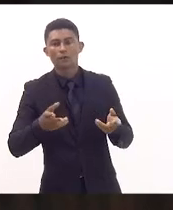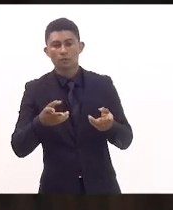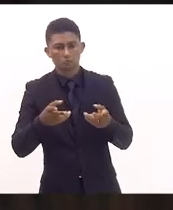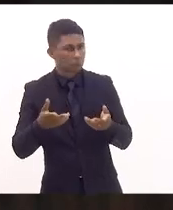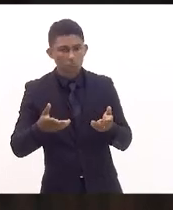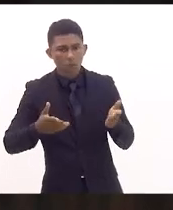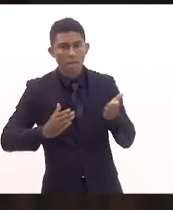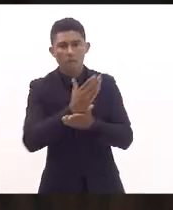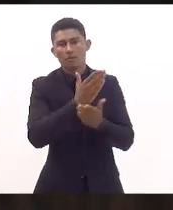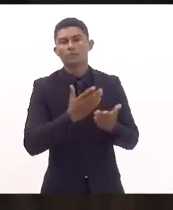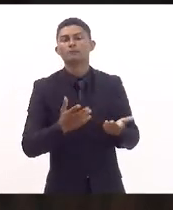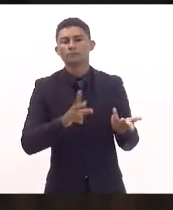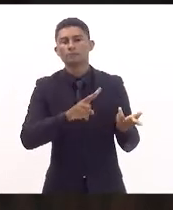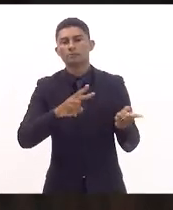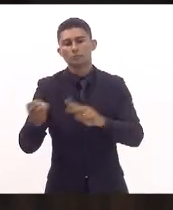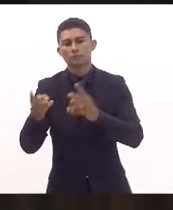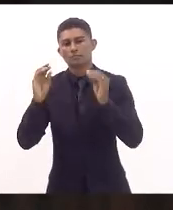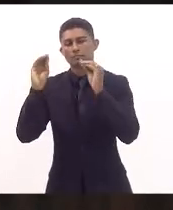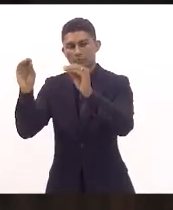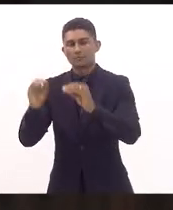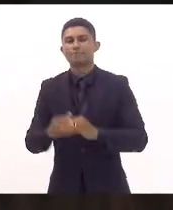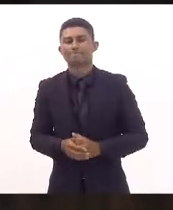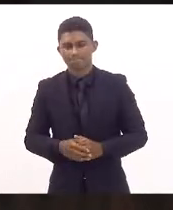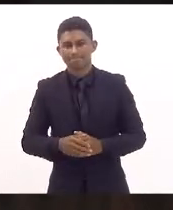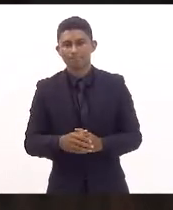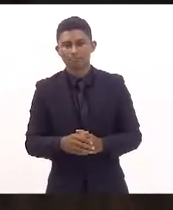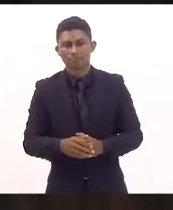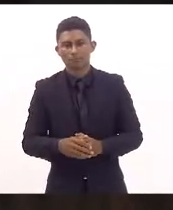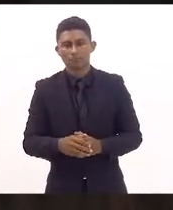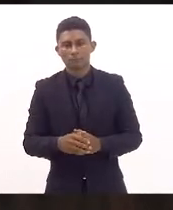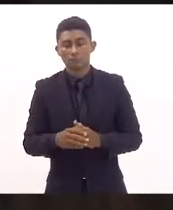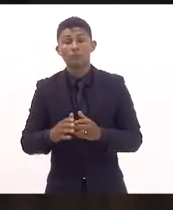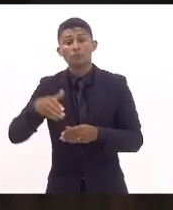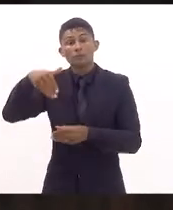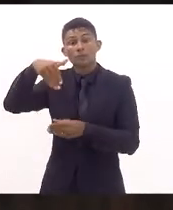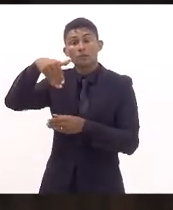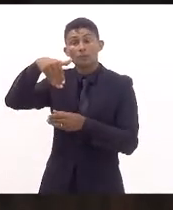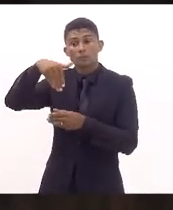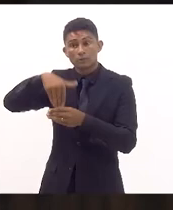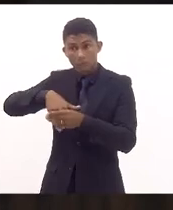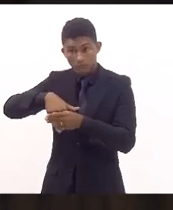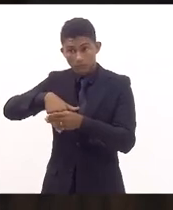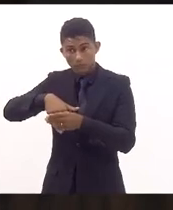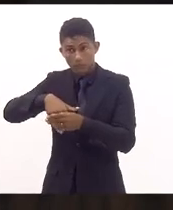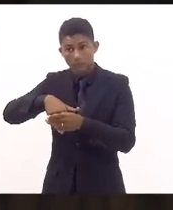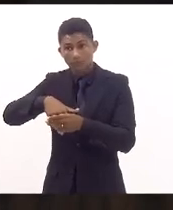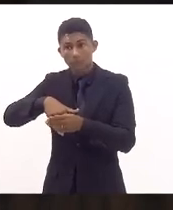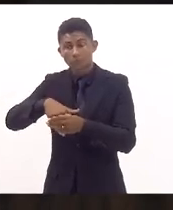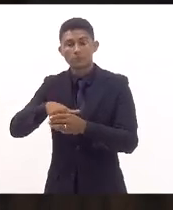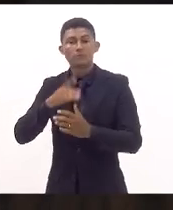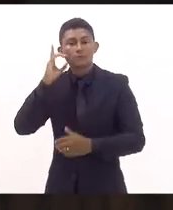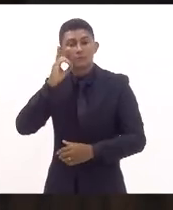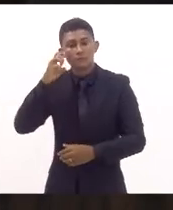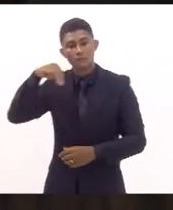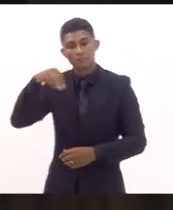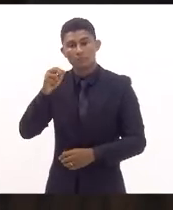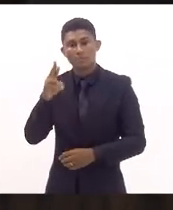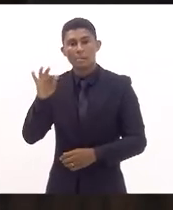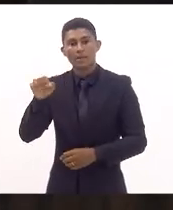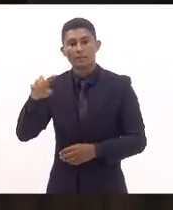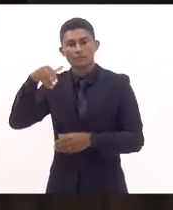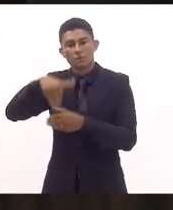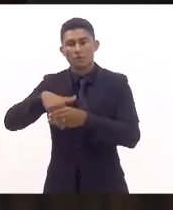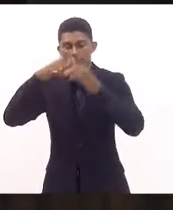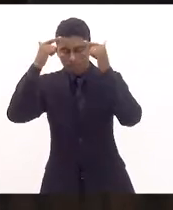estão, aprovado, vai à promulgação com voto. Marta Rocha. Deputada Marta Rocha,